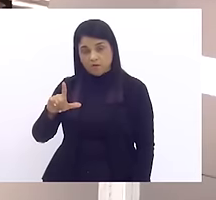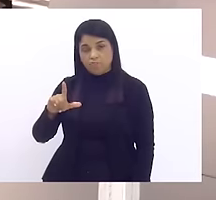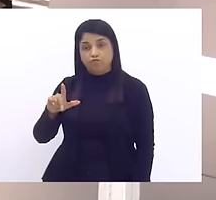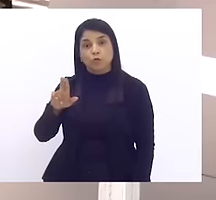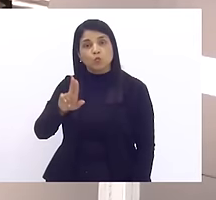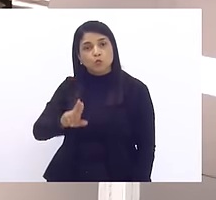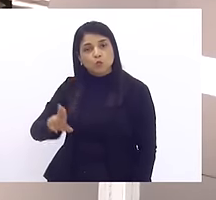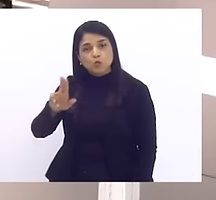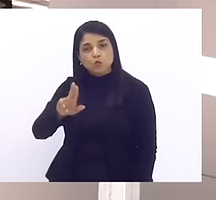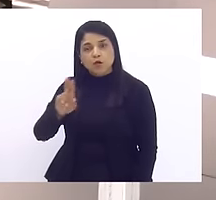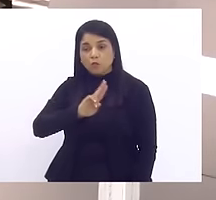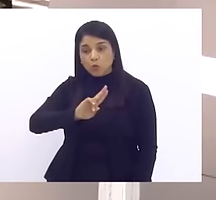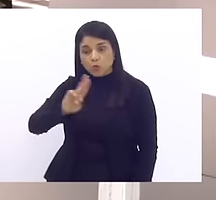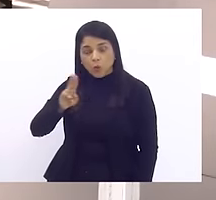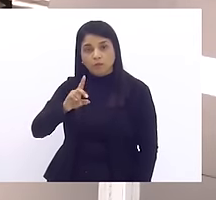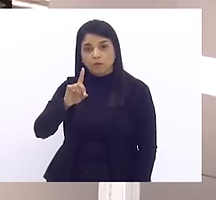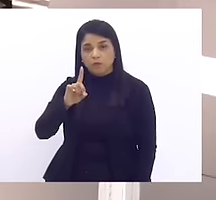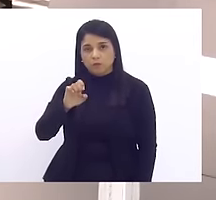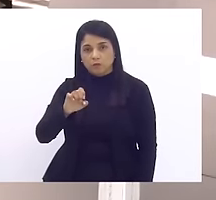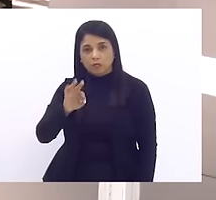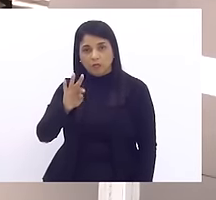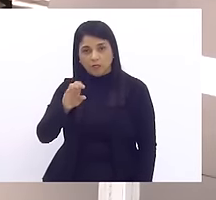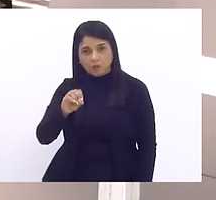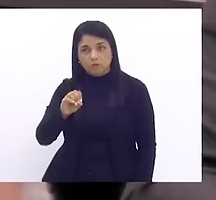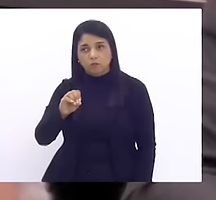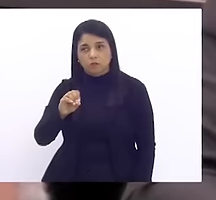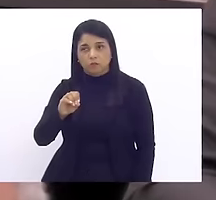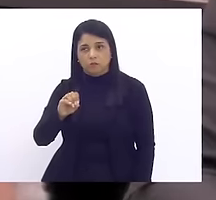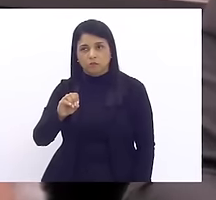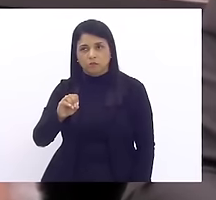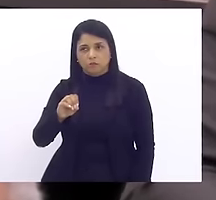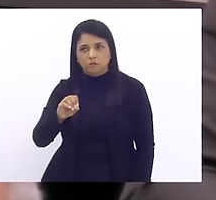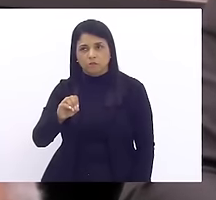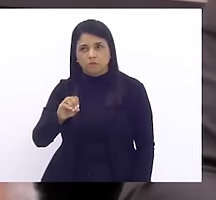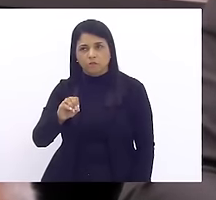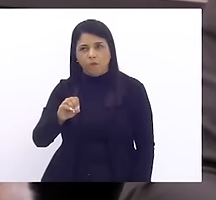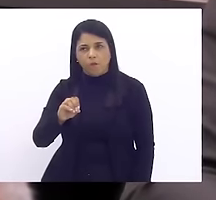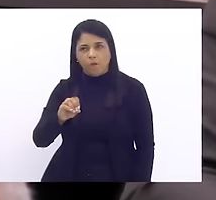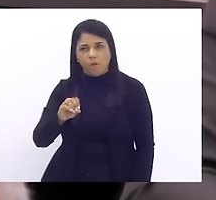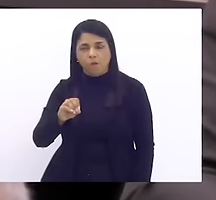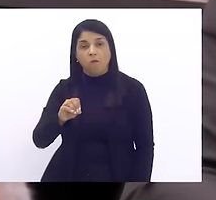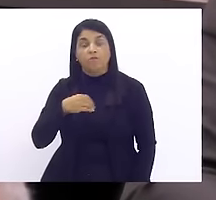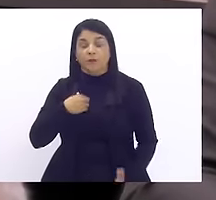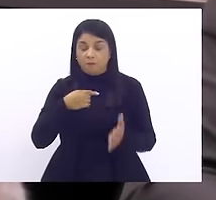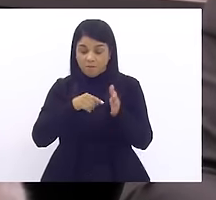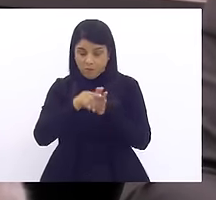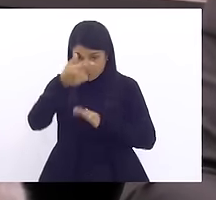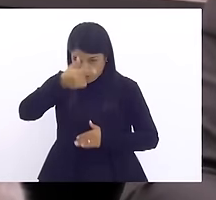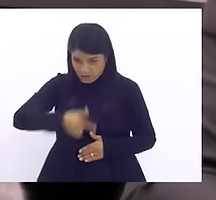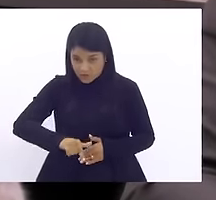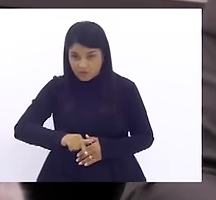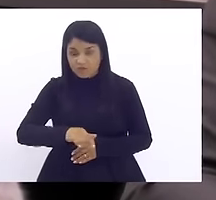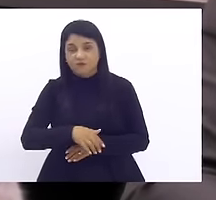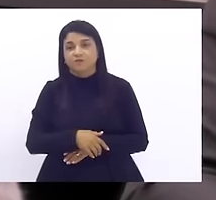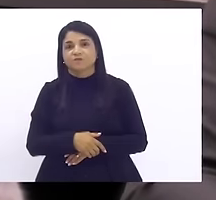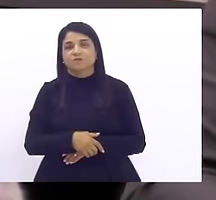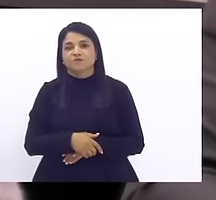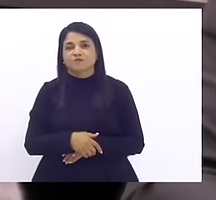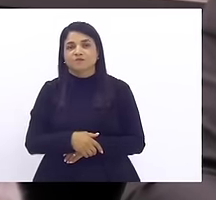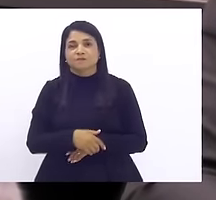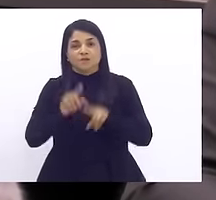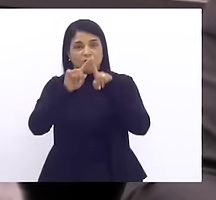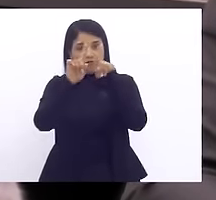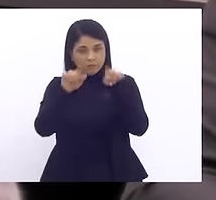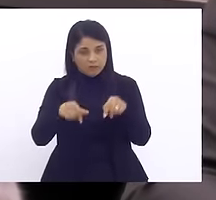sem a ciência do órgão isso não não disse isso deixa eu perguntar a senhora outra vez funcionários